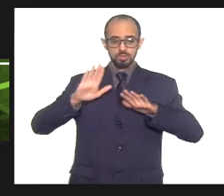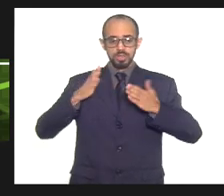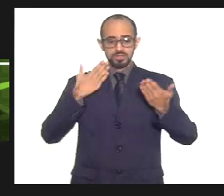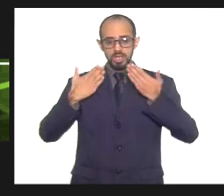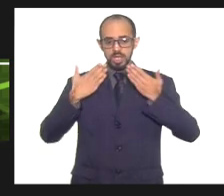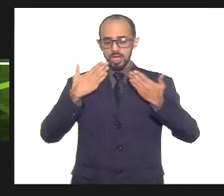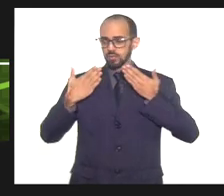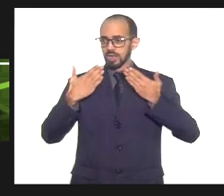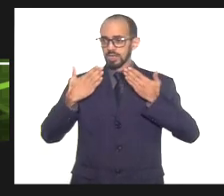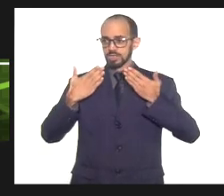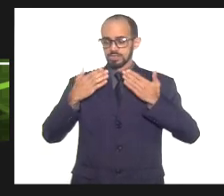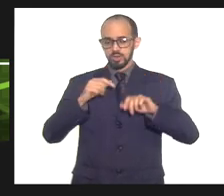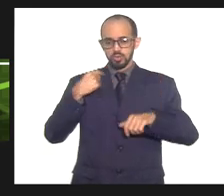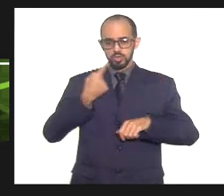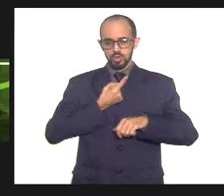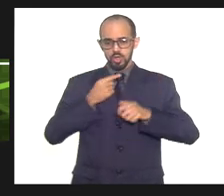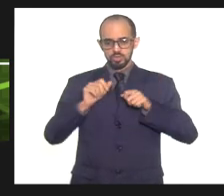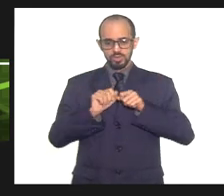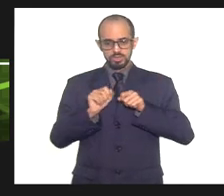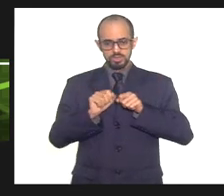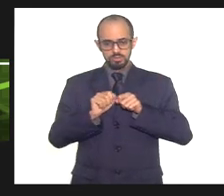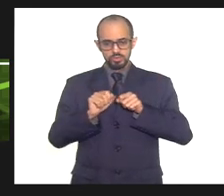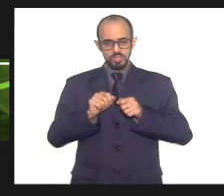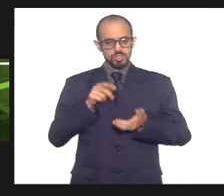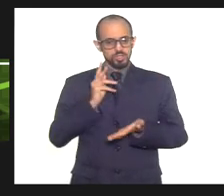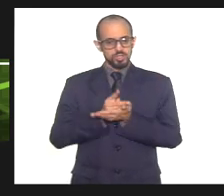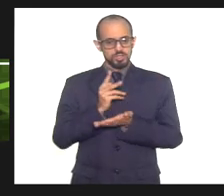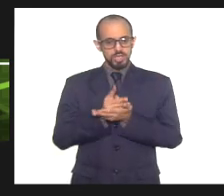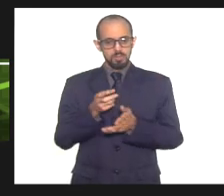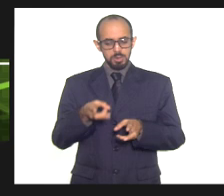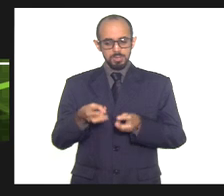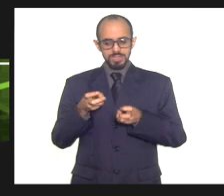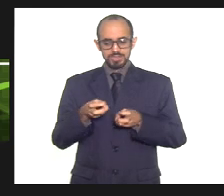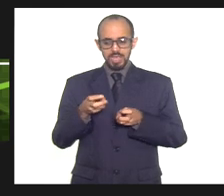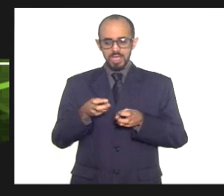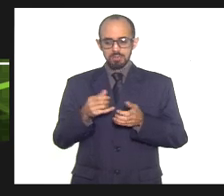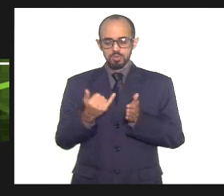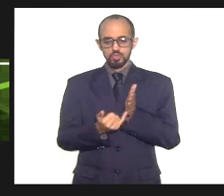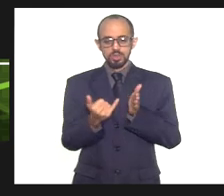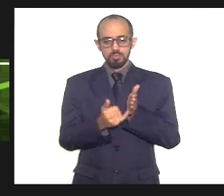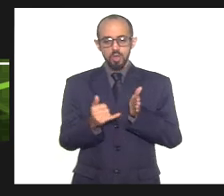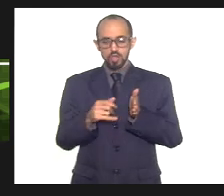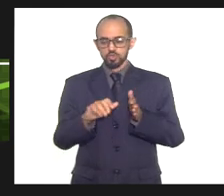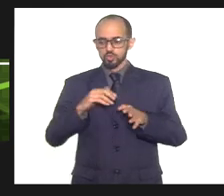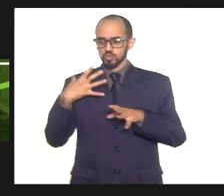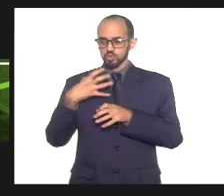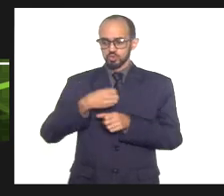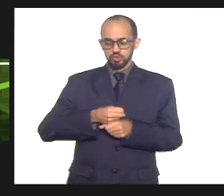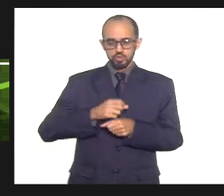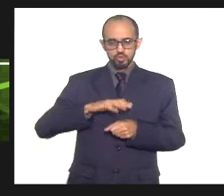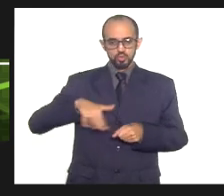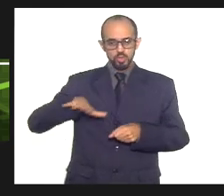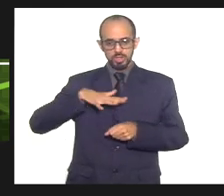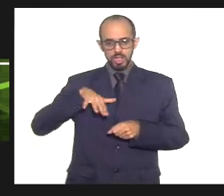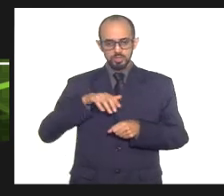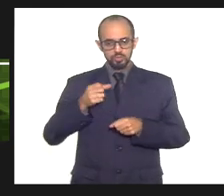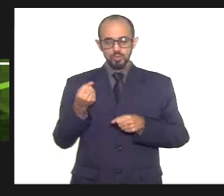que fazemos, nós sempre olhamos a carga tributária como um todo, quando comparamos com demais